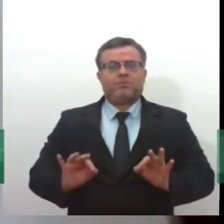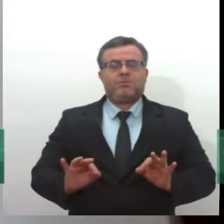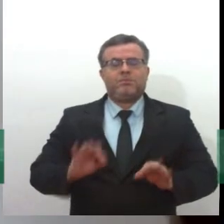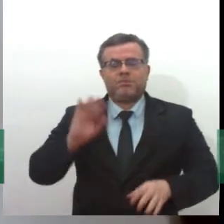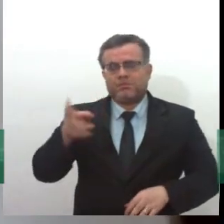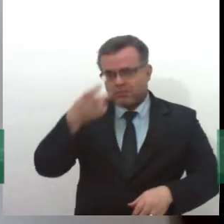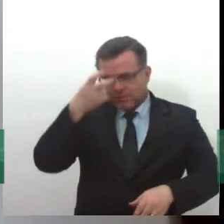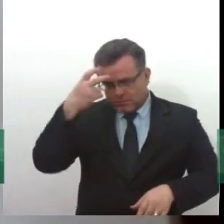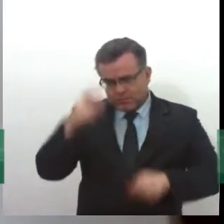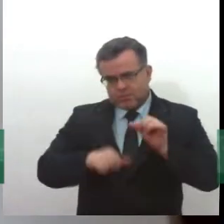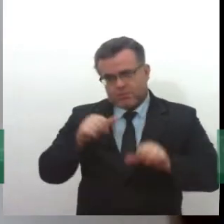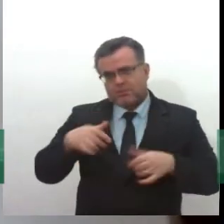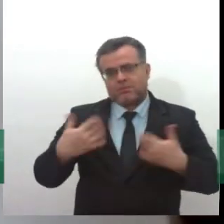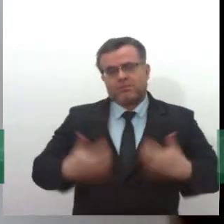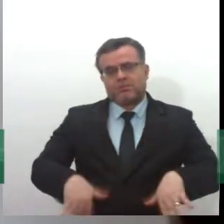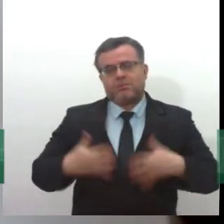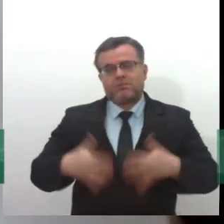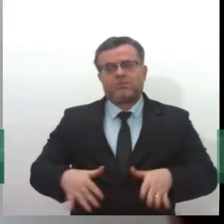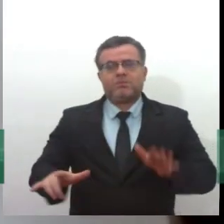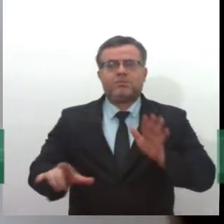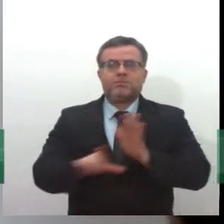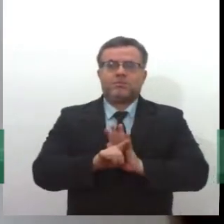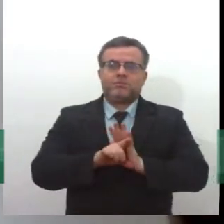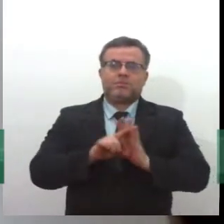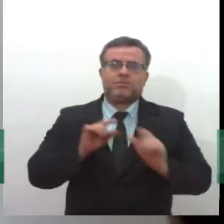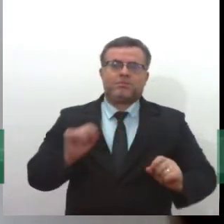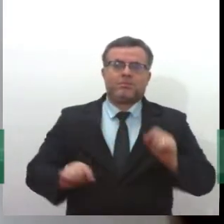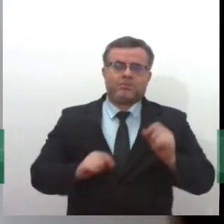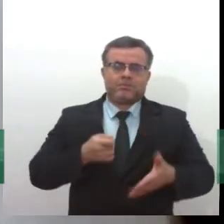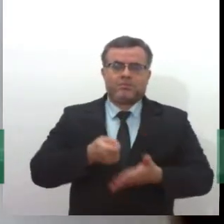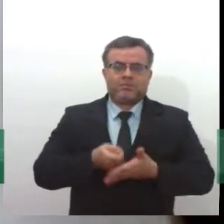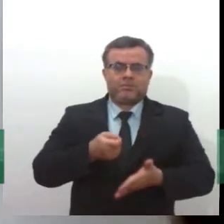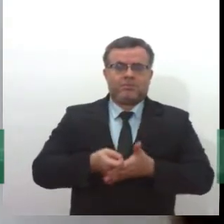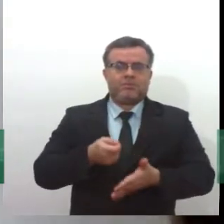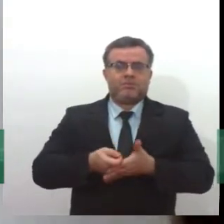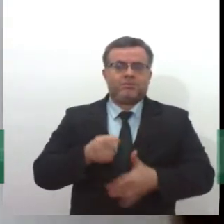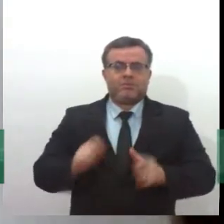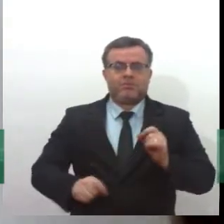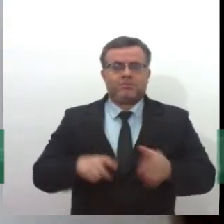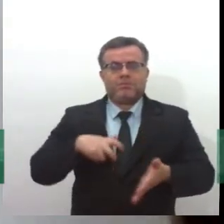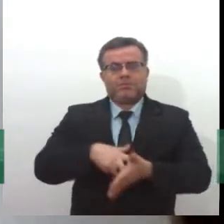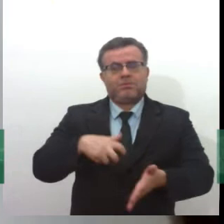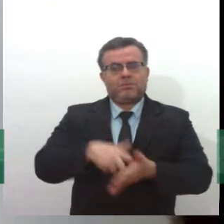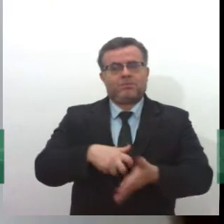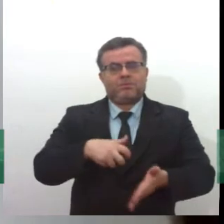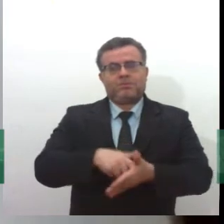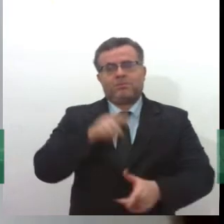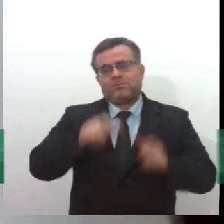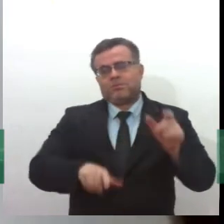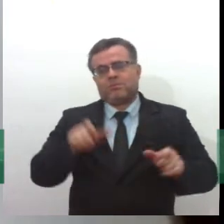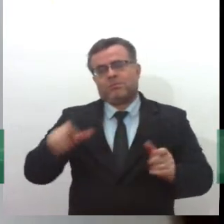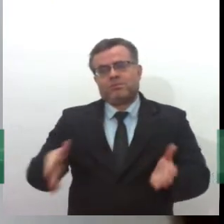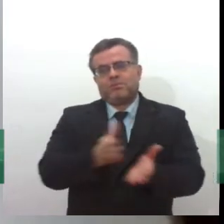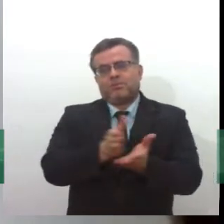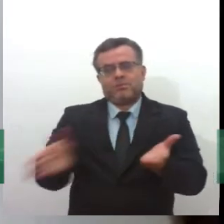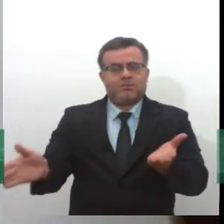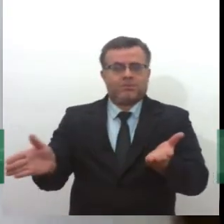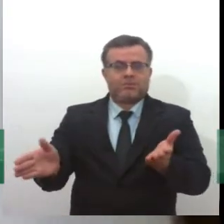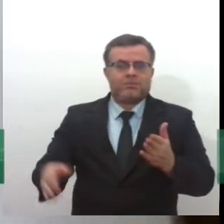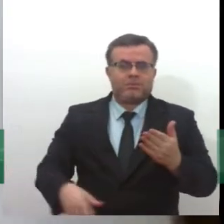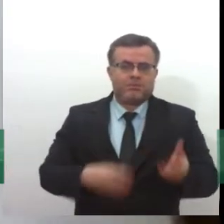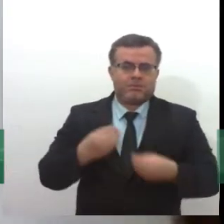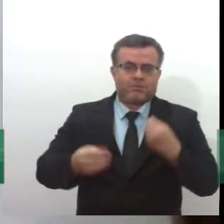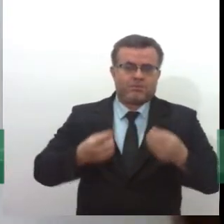comportamento? São justamente aquelas leis que têm mecanismos mais severos de punição aos comportamentos desviantes. A gente pode